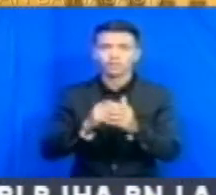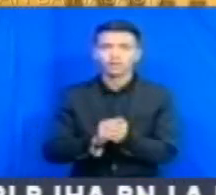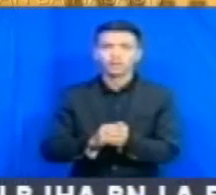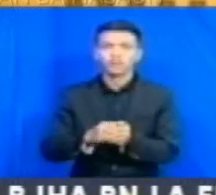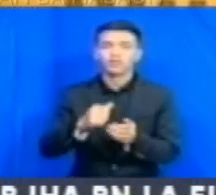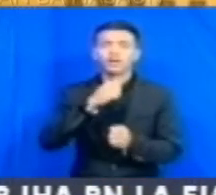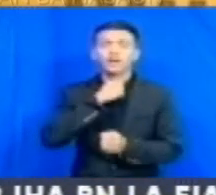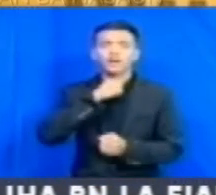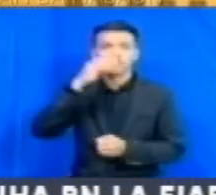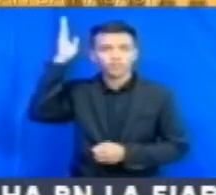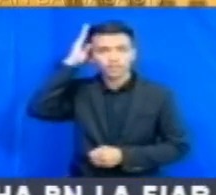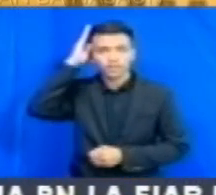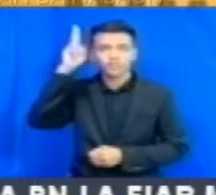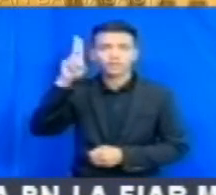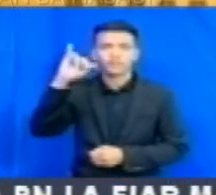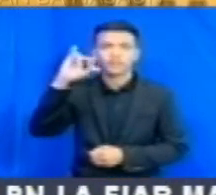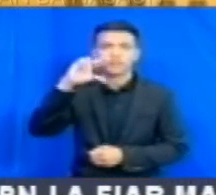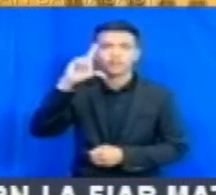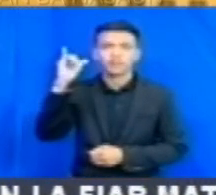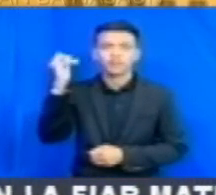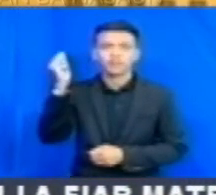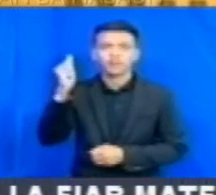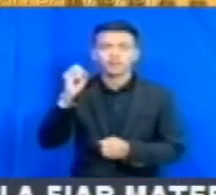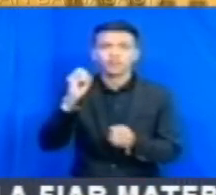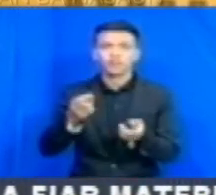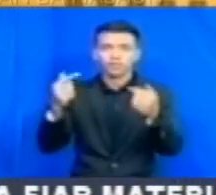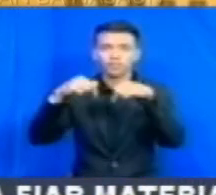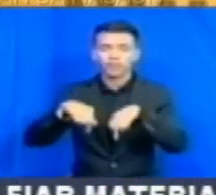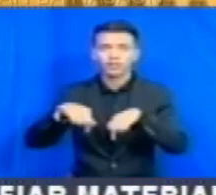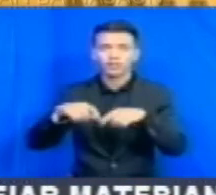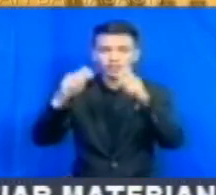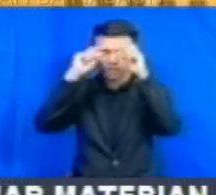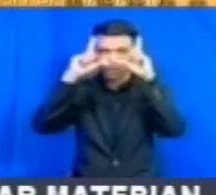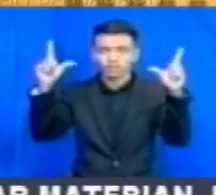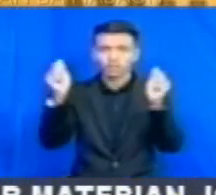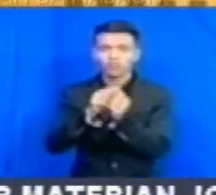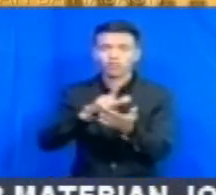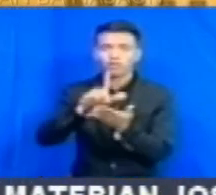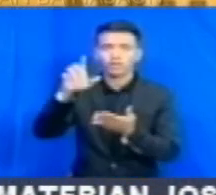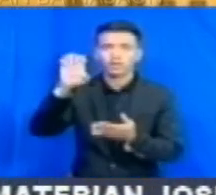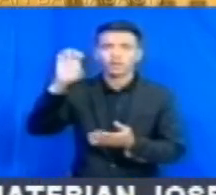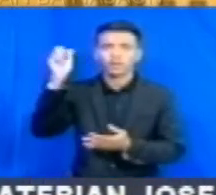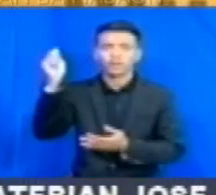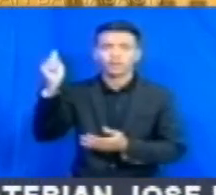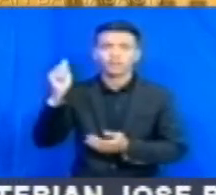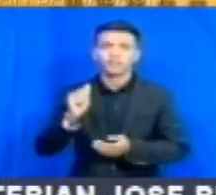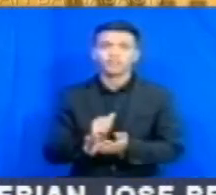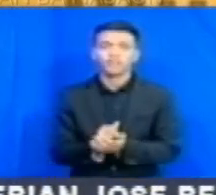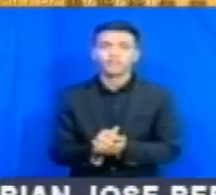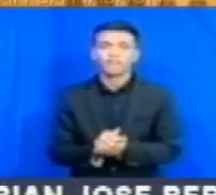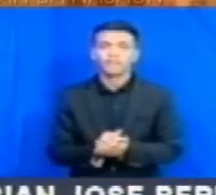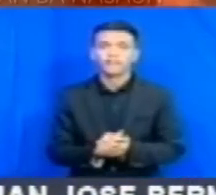Sua Eminência Dom Virgílio Cardeal do Carmo da Silva, felicitas mais Timor-Leste ao avião Euroatlântico.